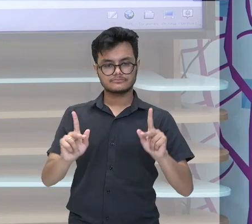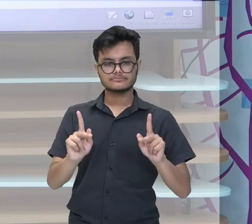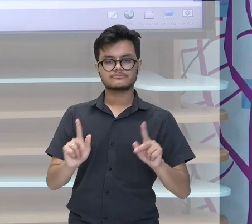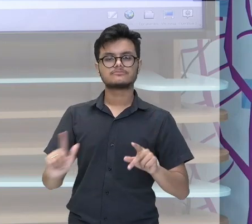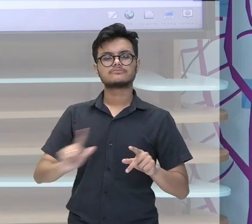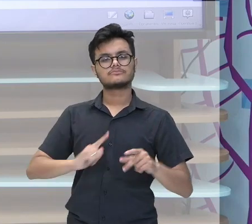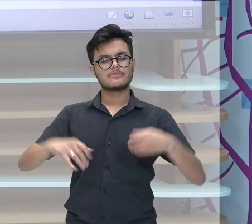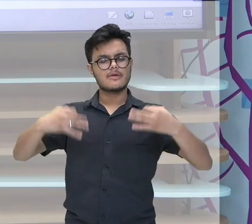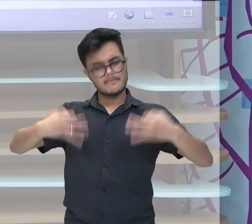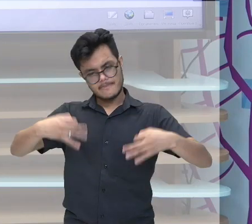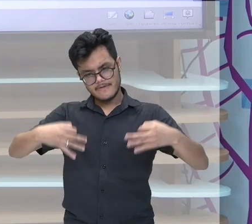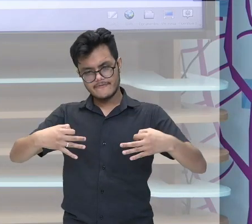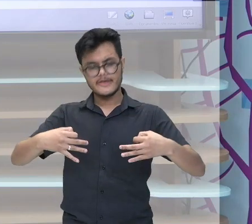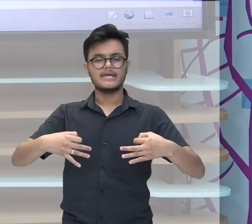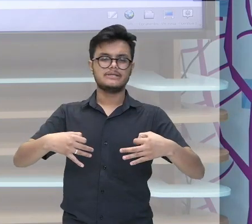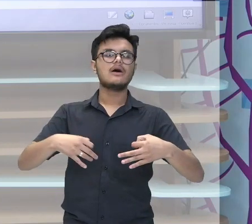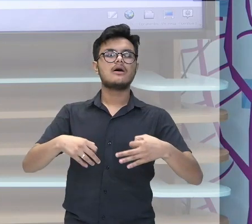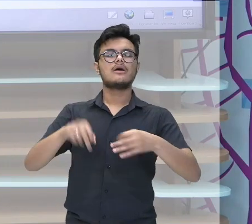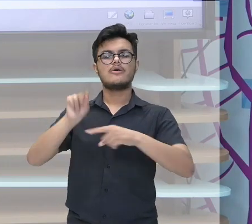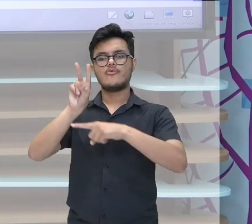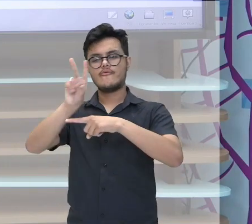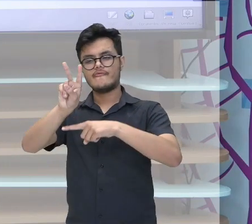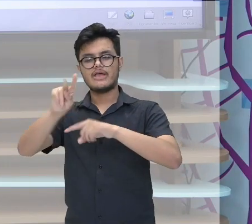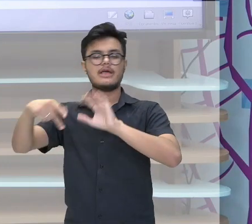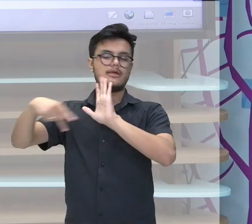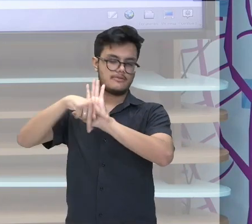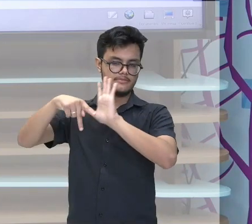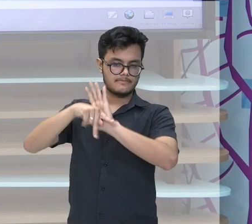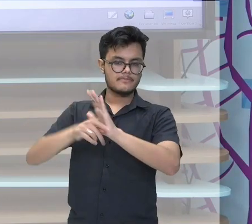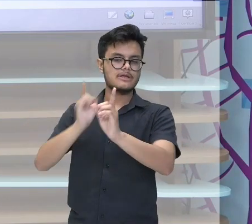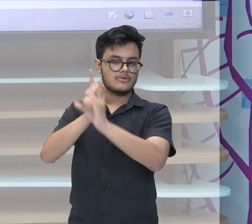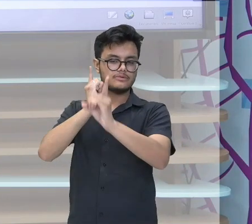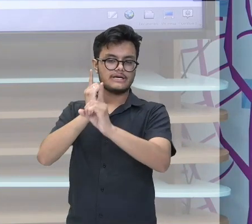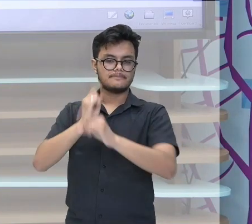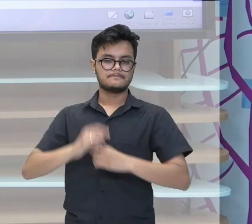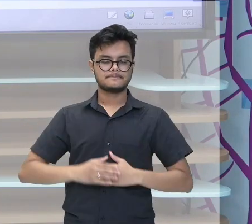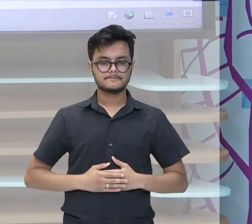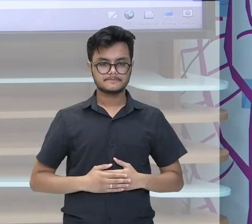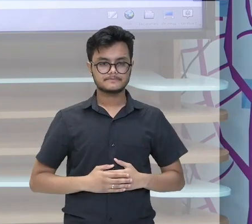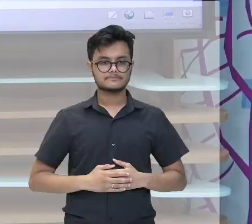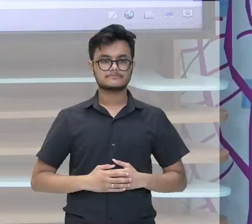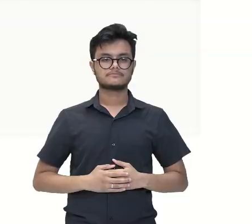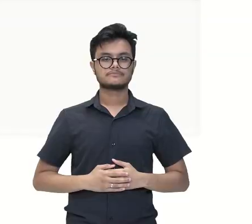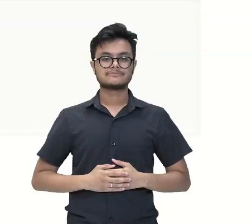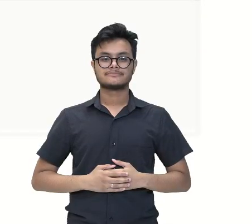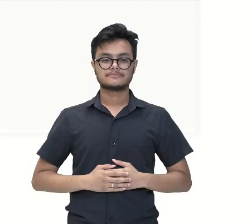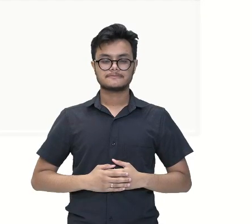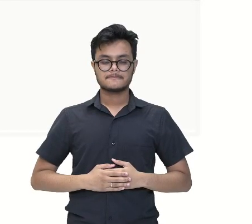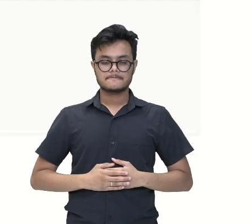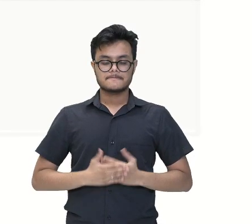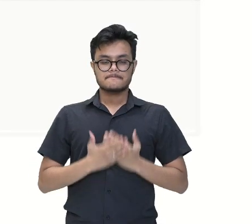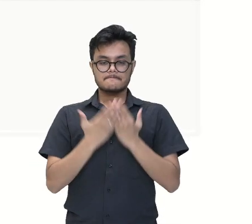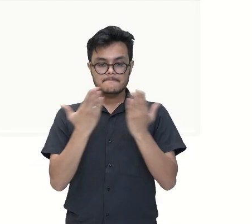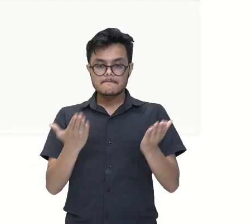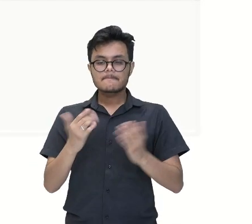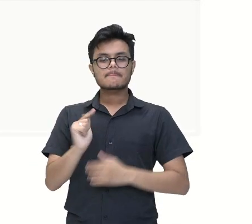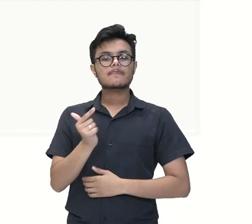localizar o vértice da minha parábola ali no plano cartesiano. Bacana? Vamos seguindo então, temos aí